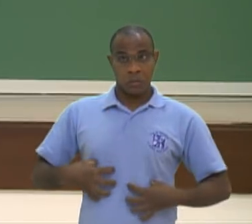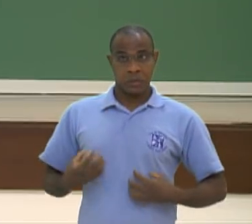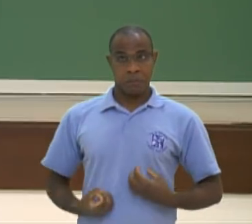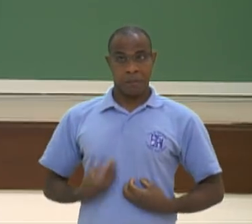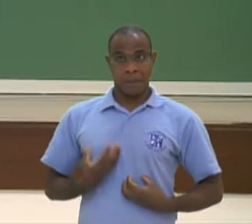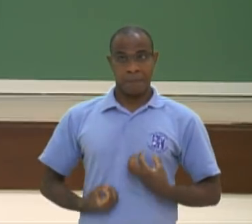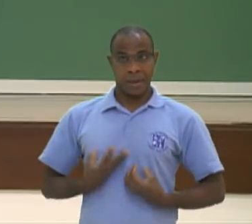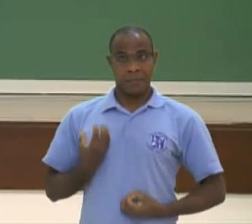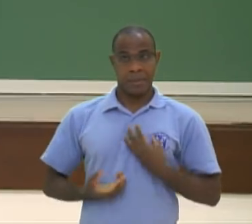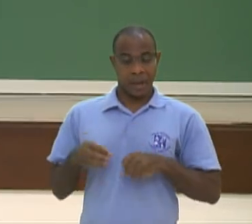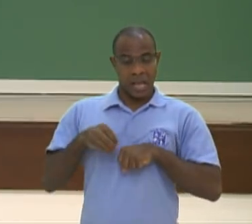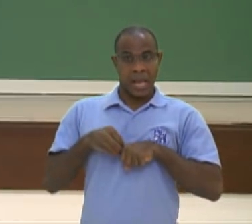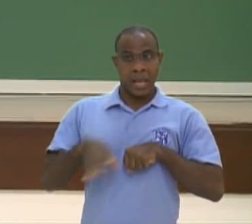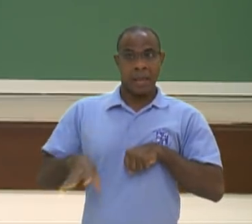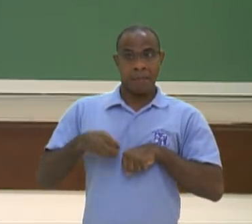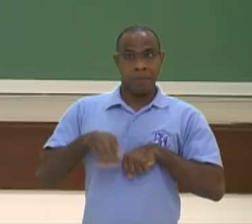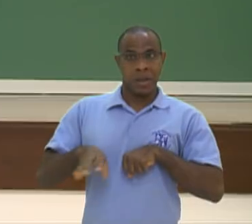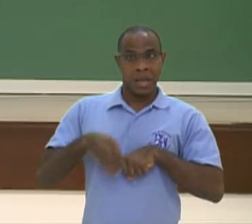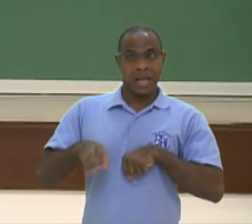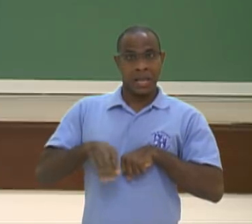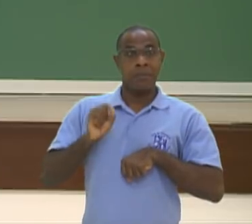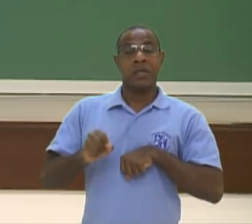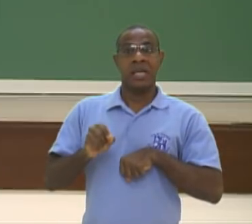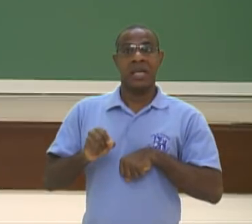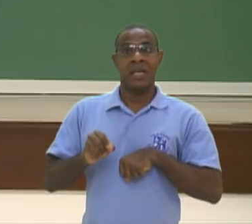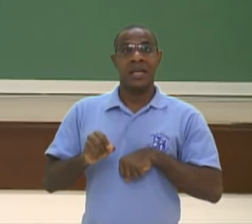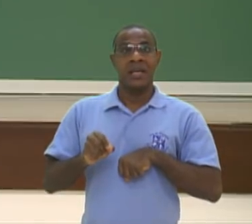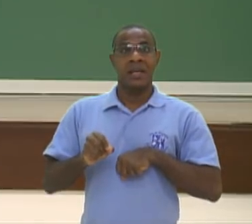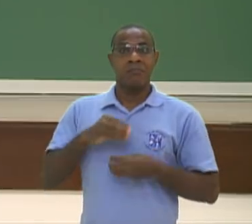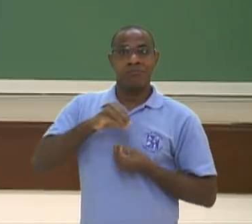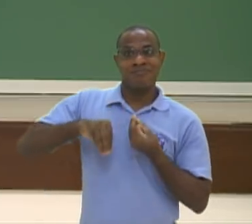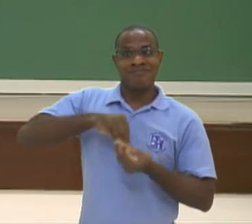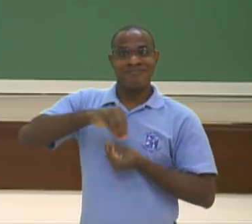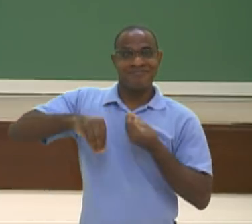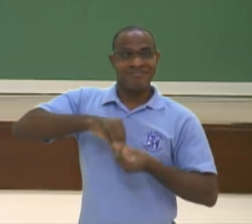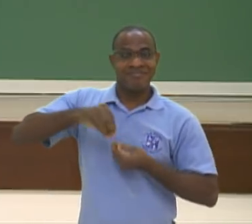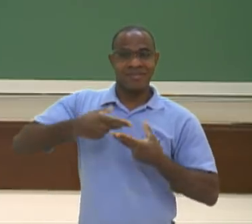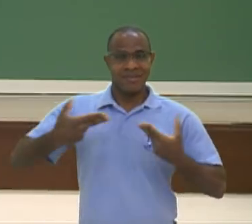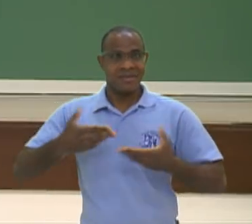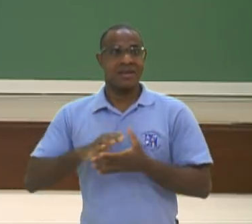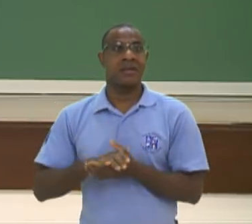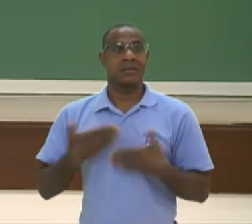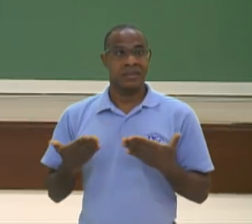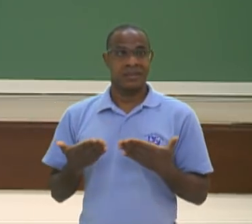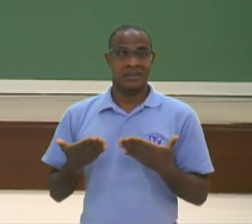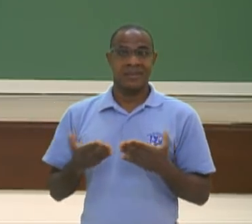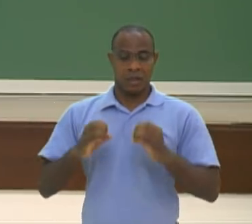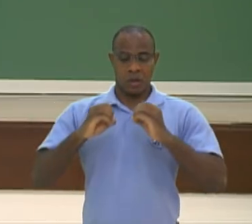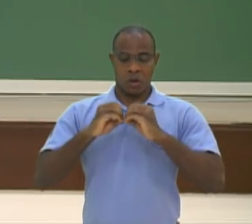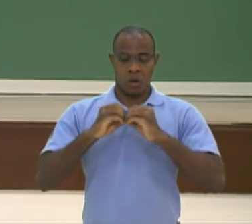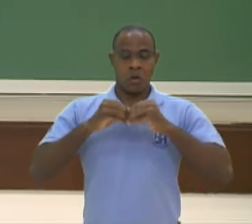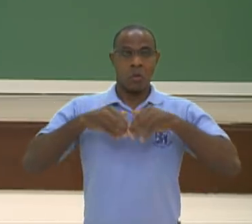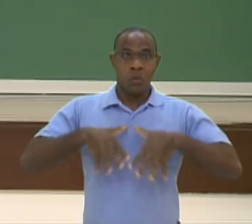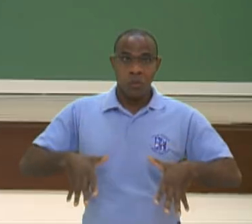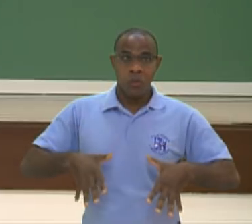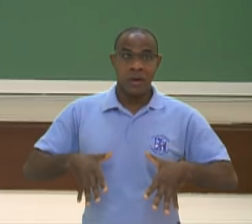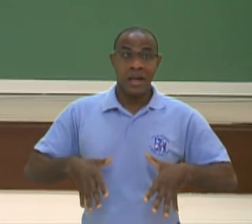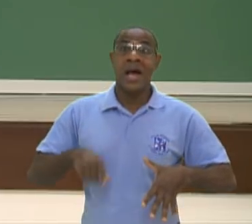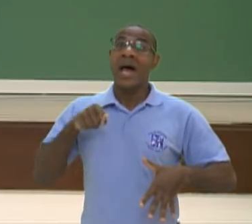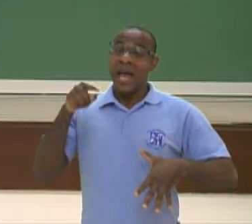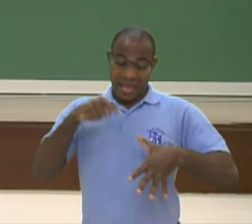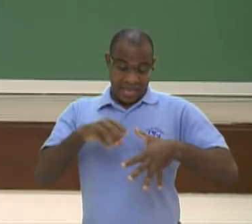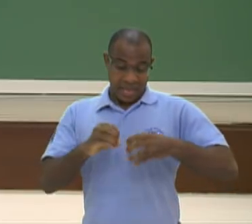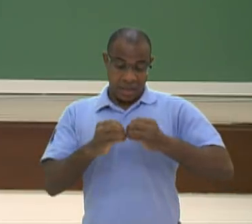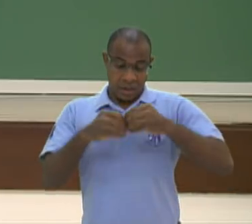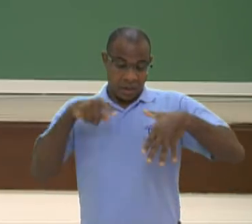produz e libera uma determinada substância, tá? E essas glândulas liberam hormônios.